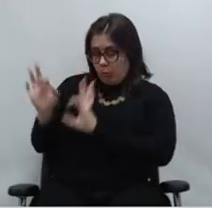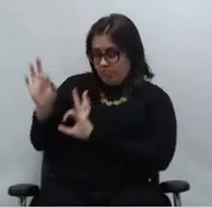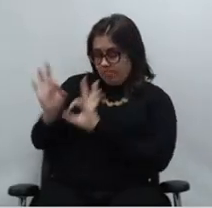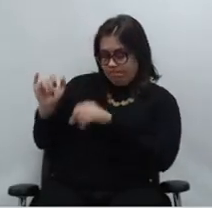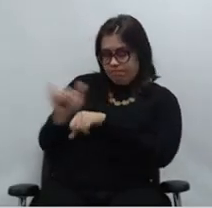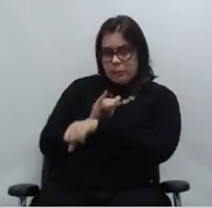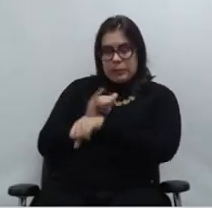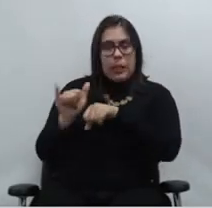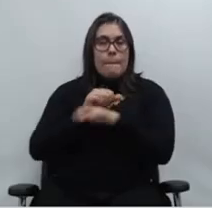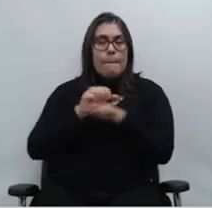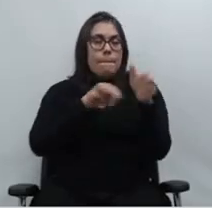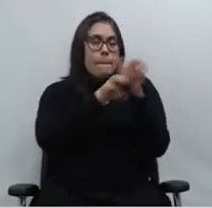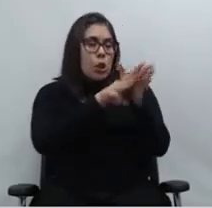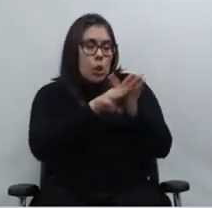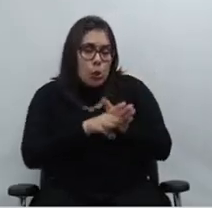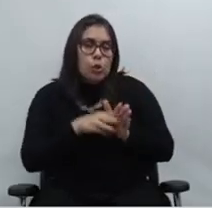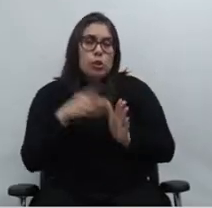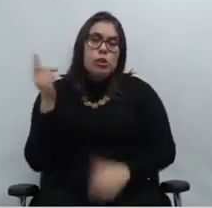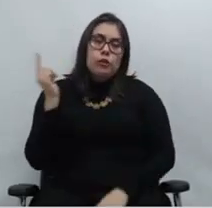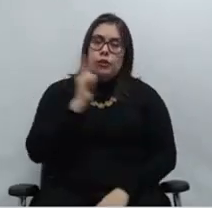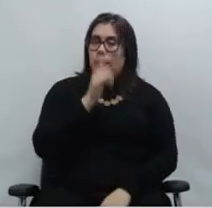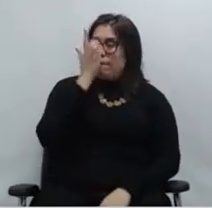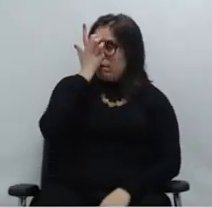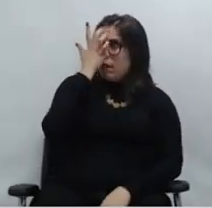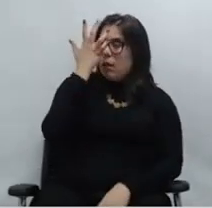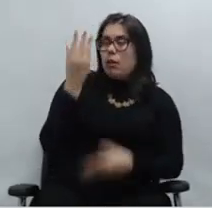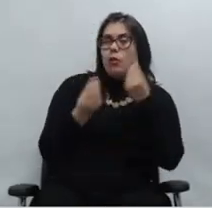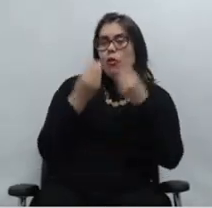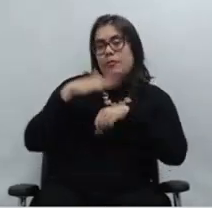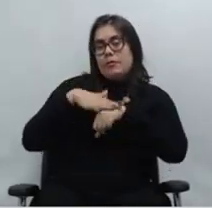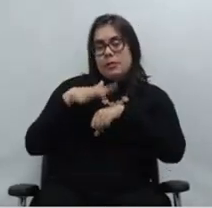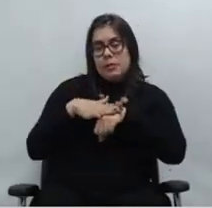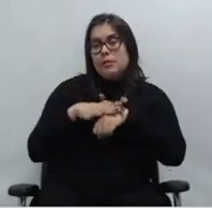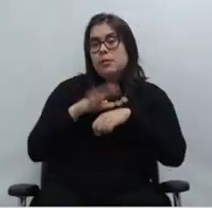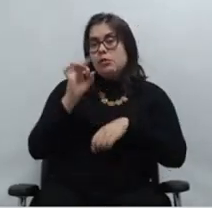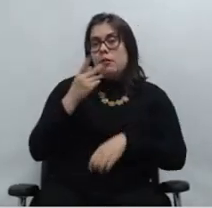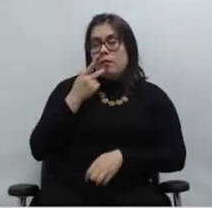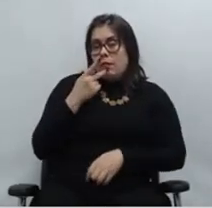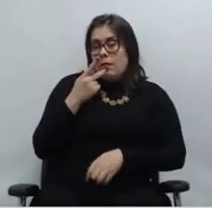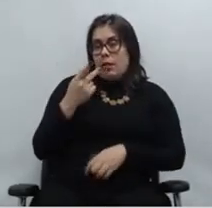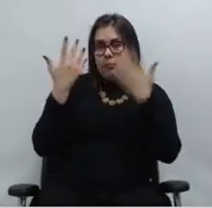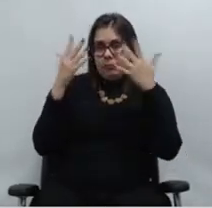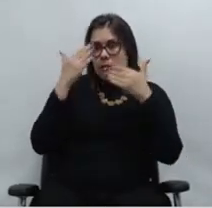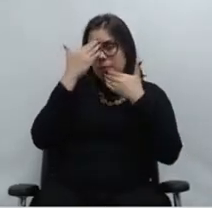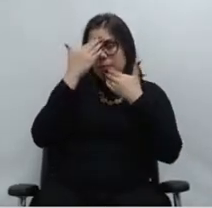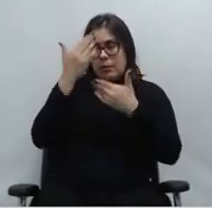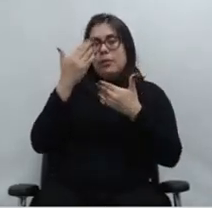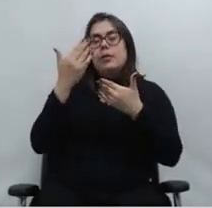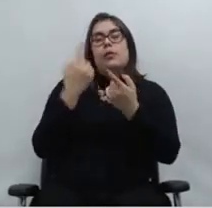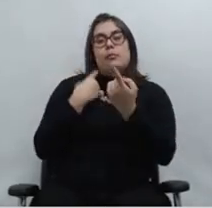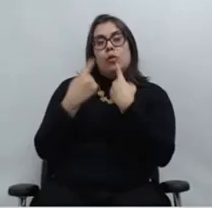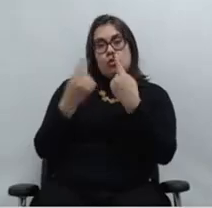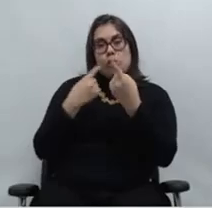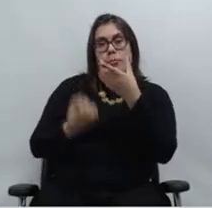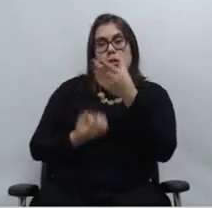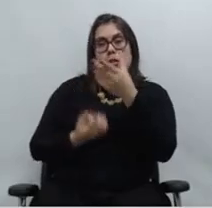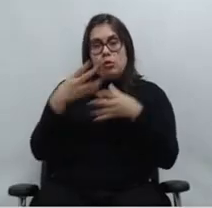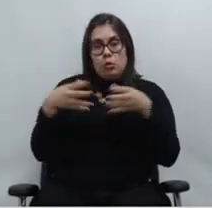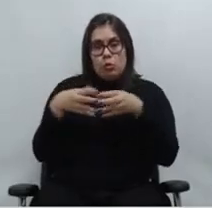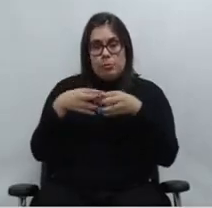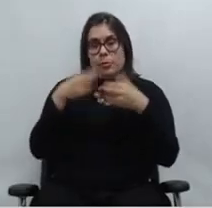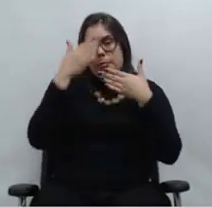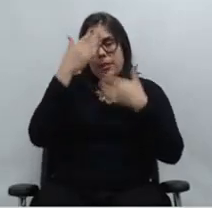questões metodológicas, se isso vai facilitar, como vai funcionar, mas só registrar, parabenizar e agradecer novamente pelo diálogo, pela construção coletiva.